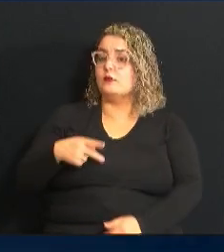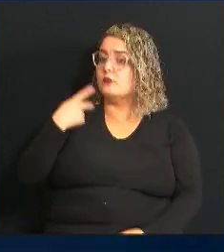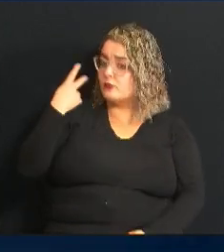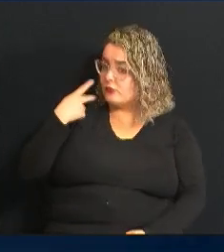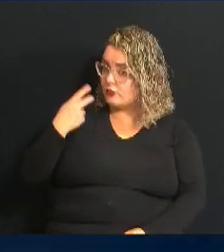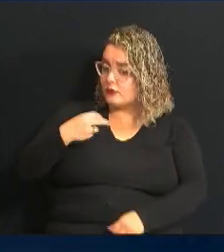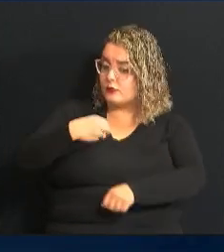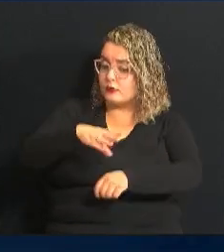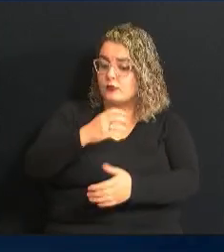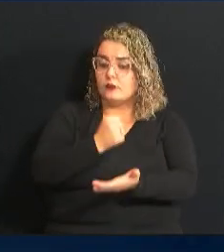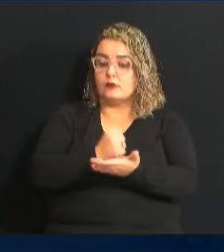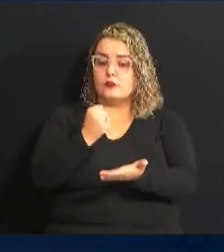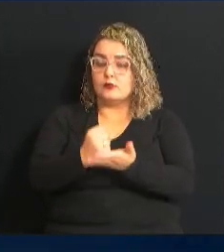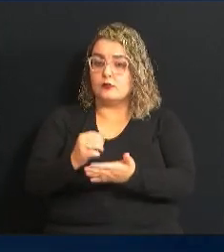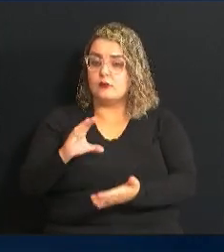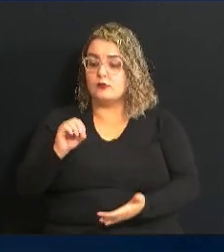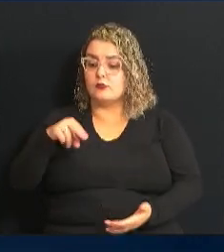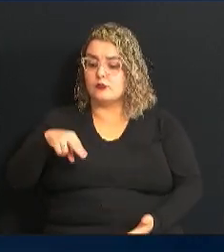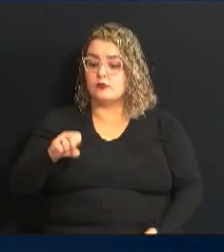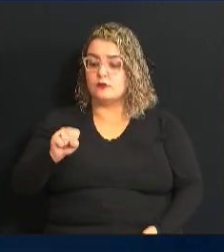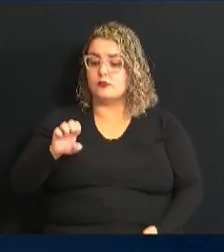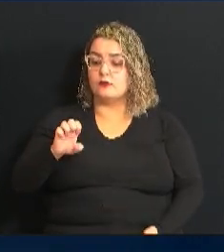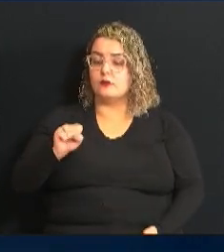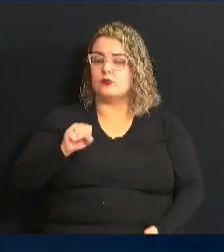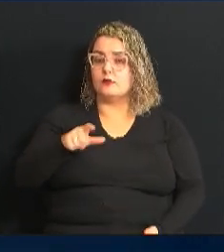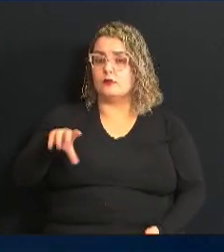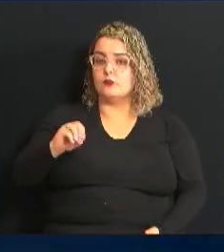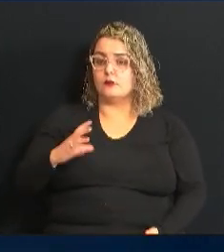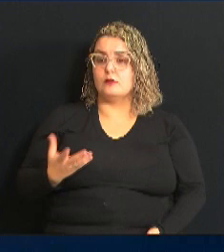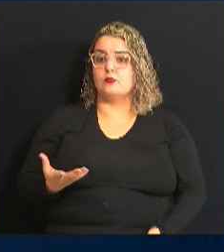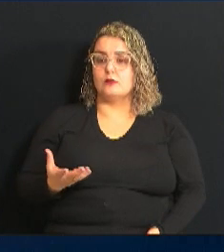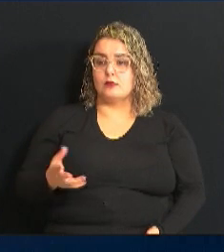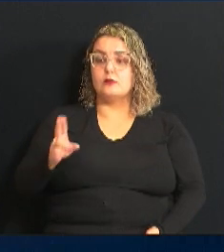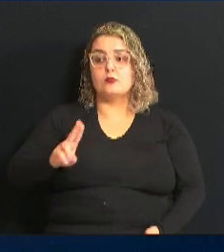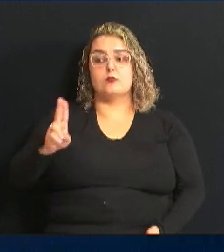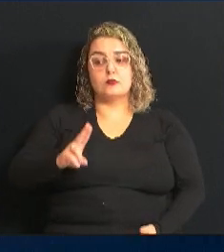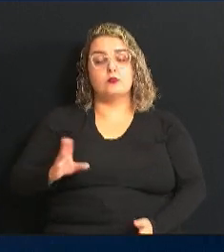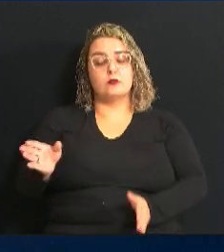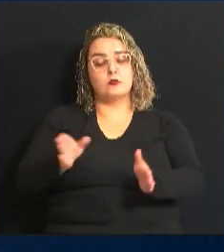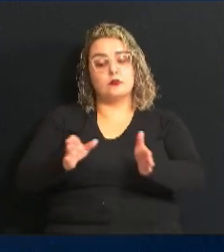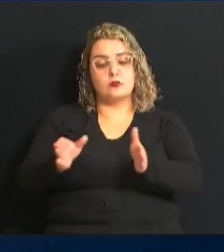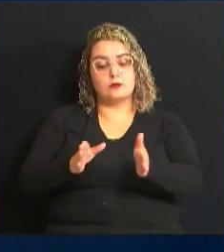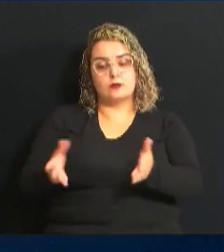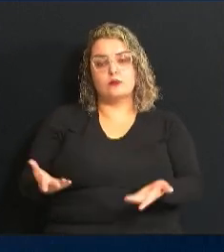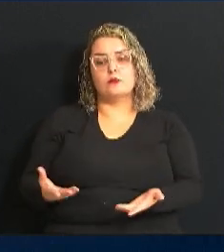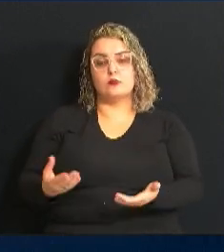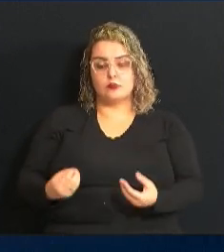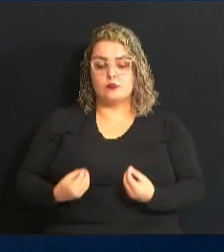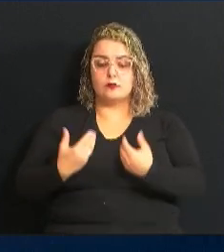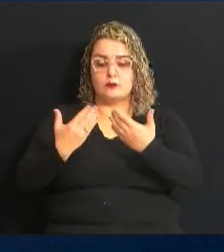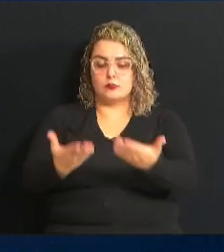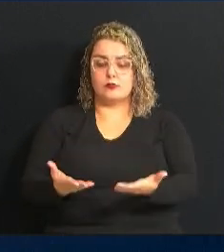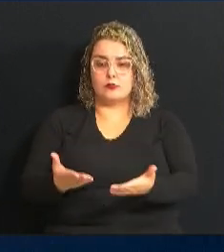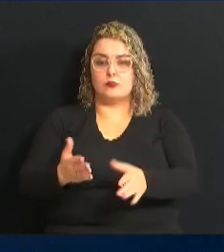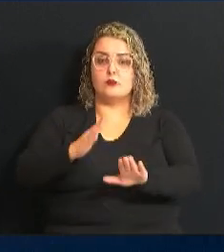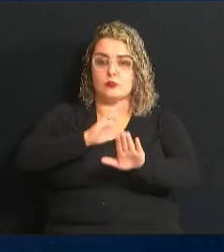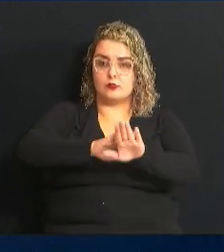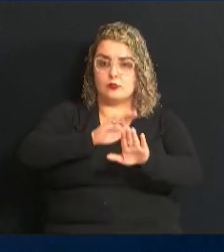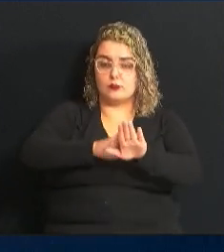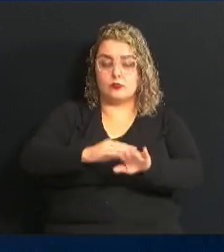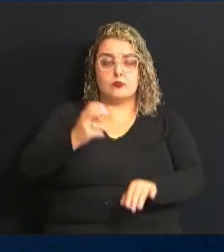concessão poderá prever o uso de datas pela municipalidade para apresentação de atividades